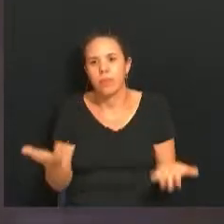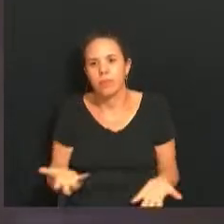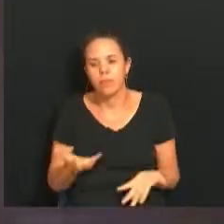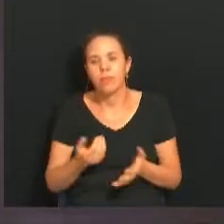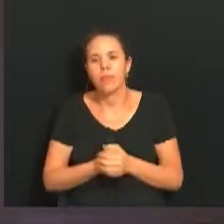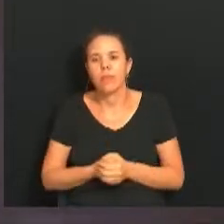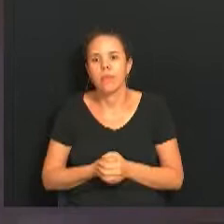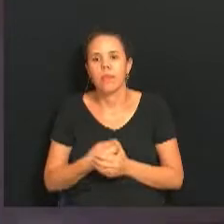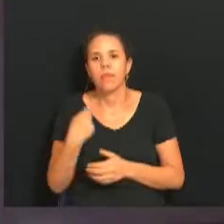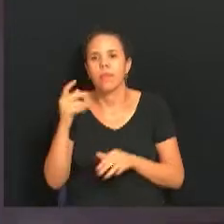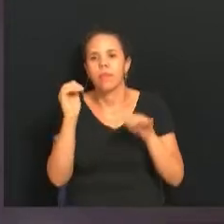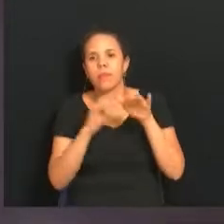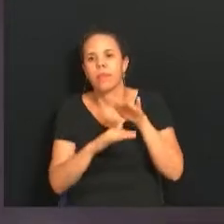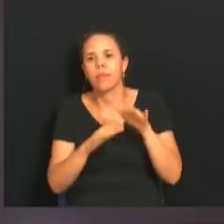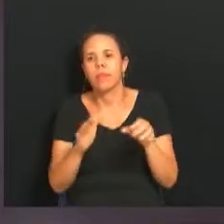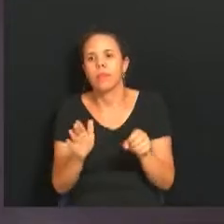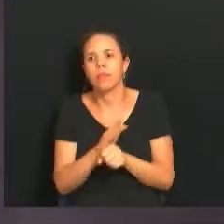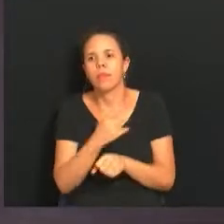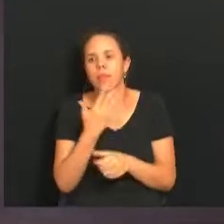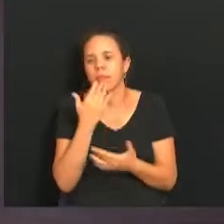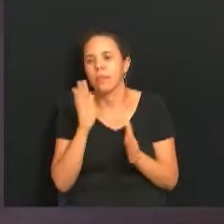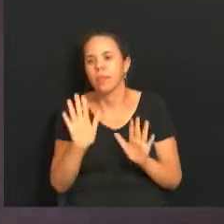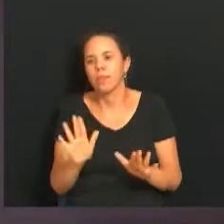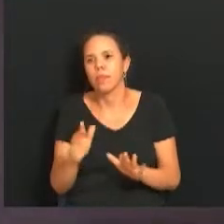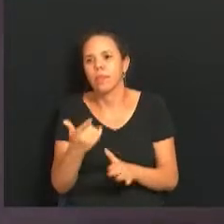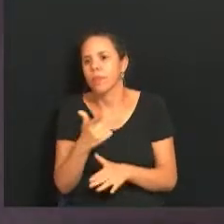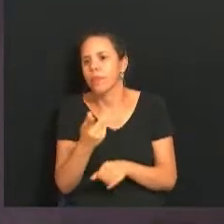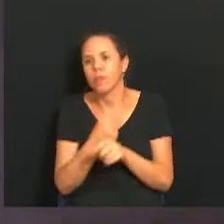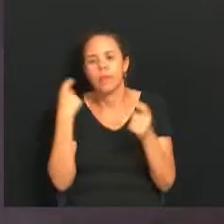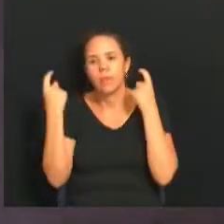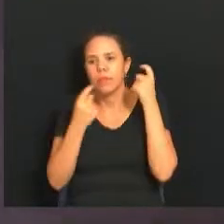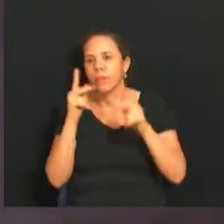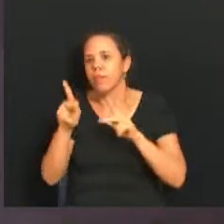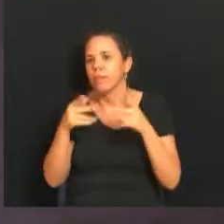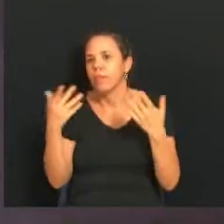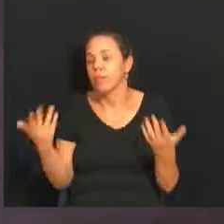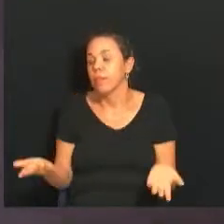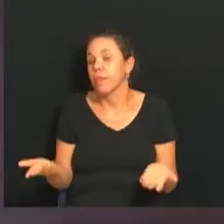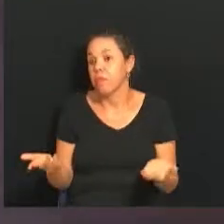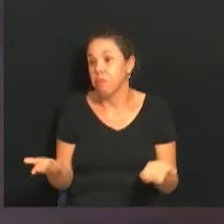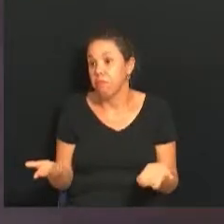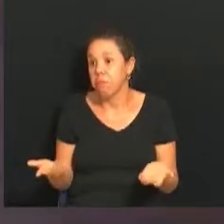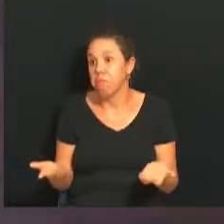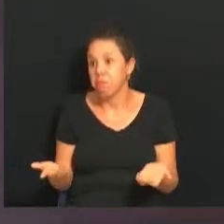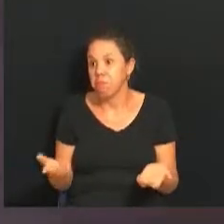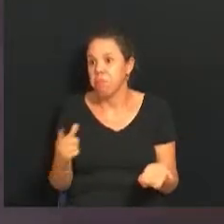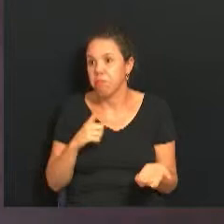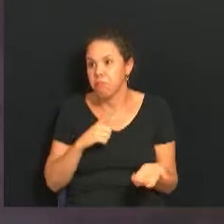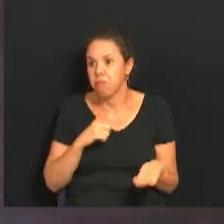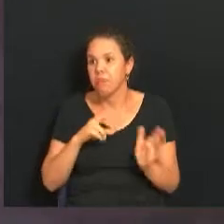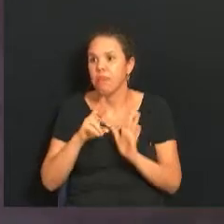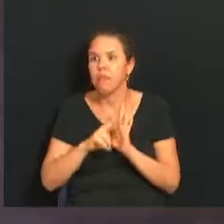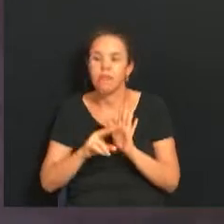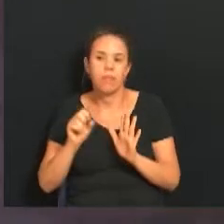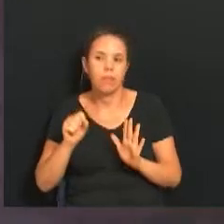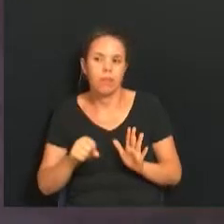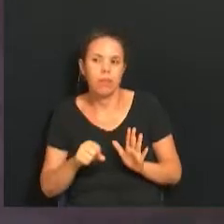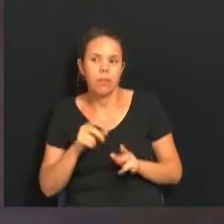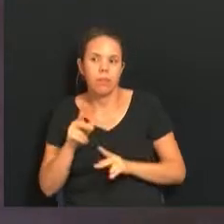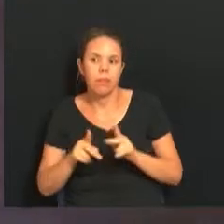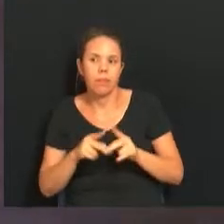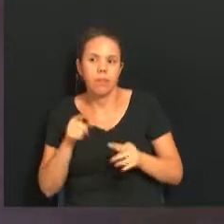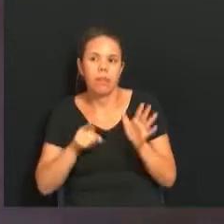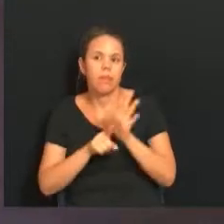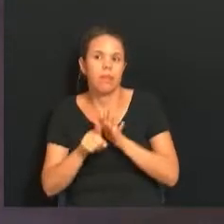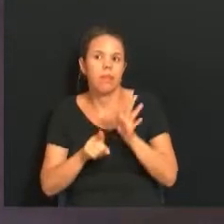seu armário cheio de mantimento e de repente não está preocupado com o outro. Então a gente tem algum critério? Tem sim, tem algumas perguntas.